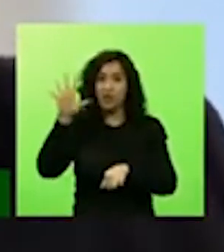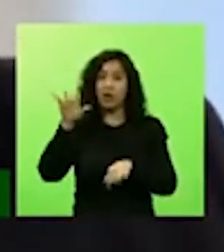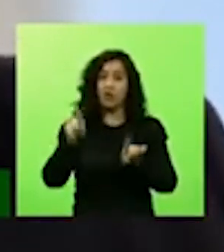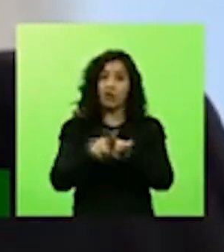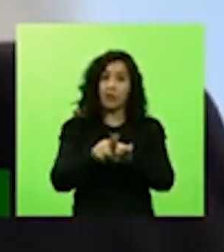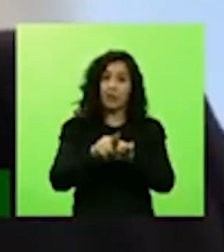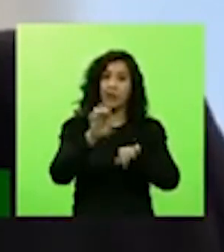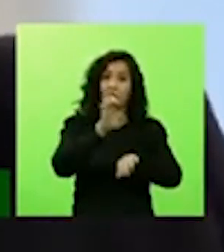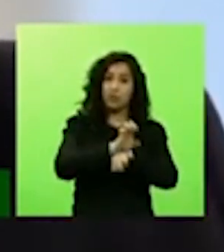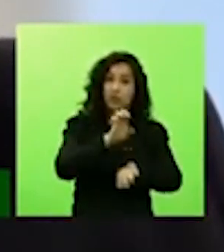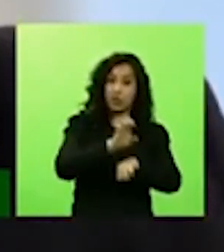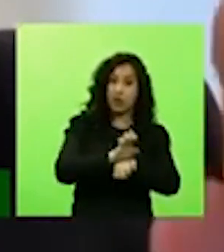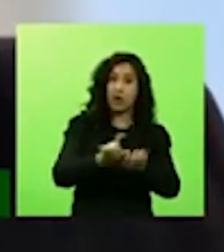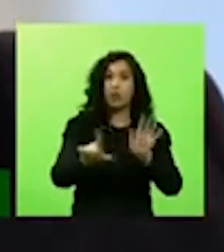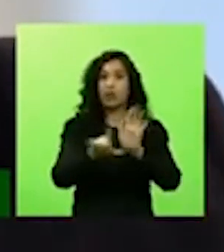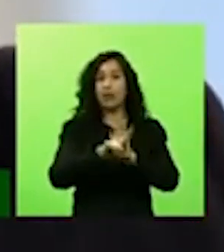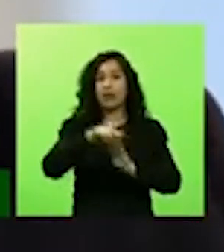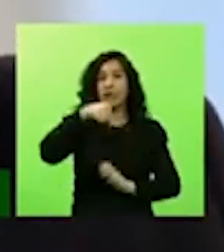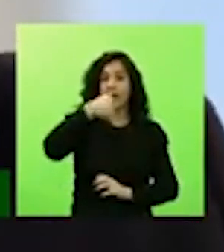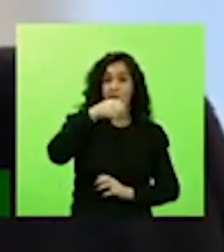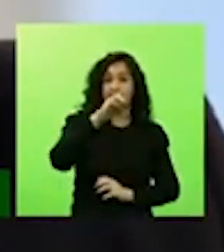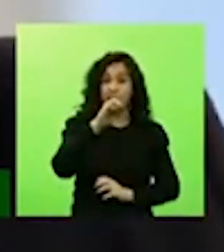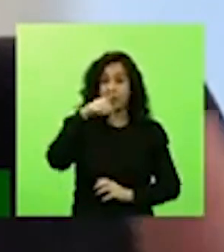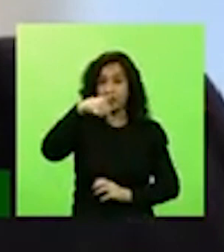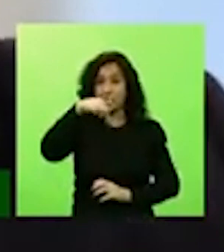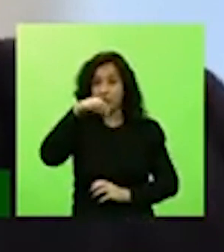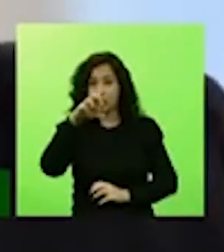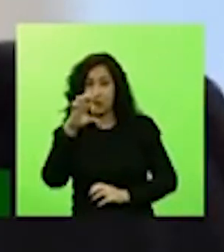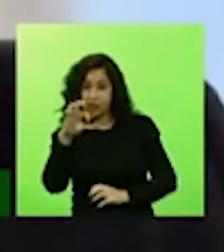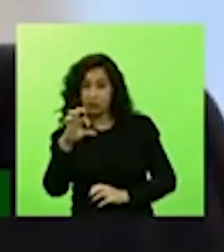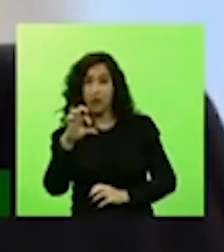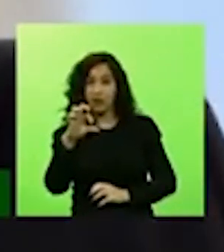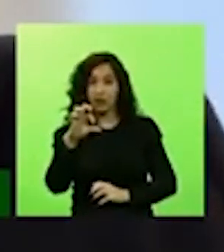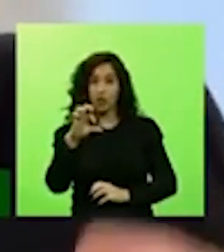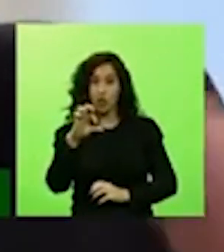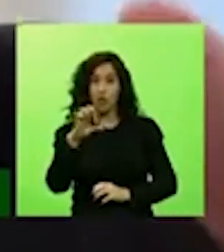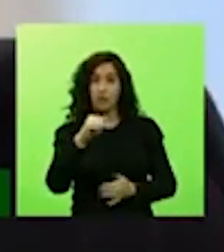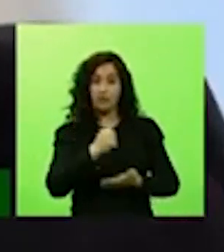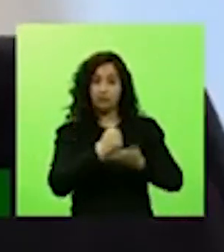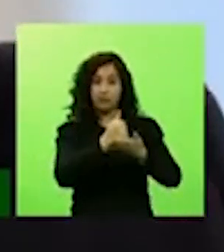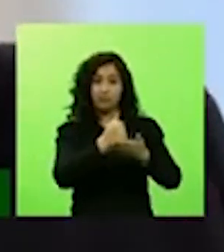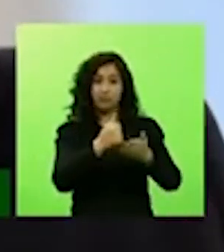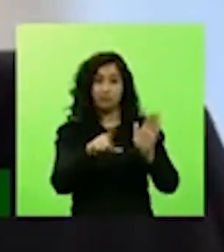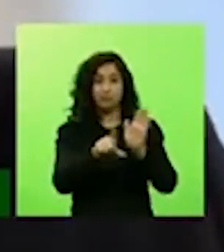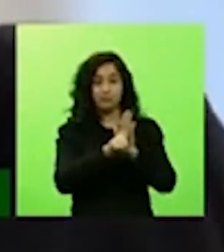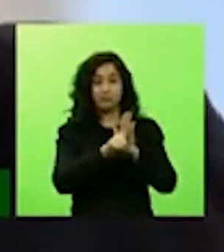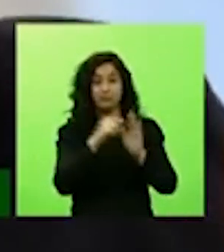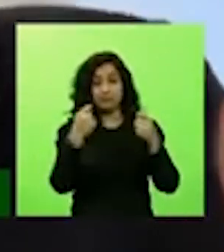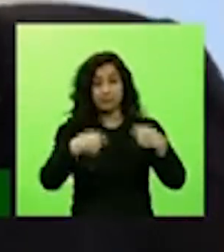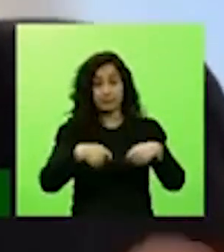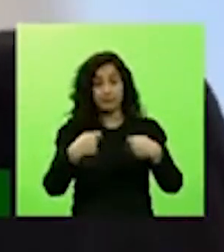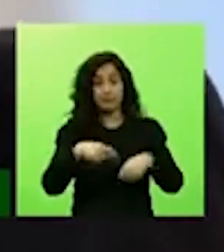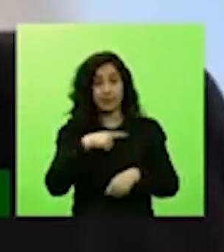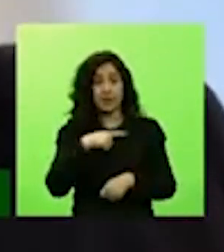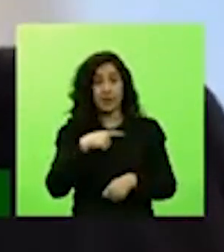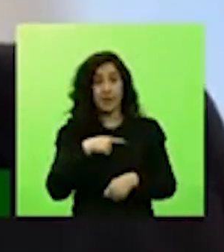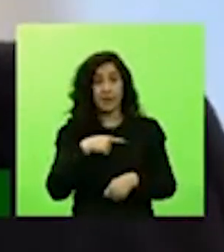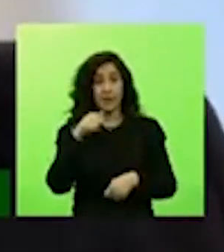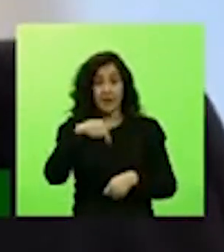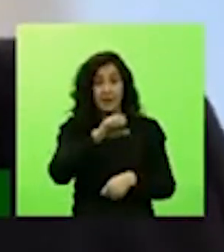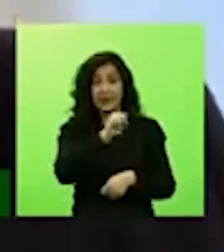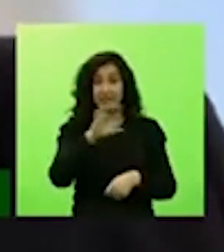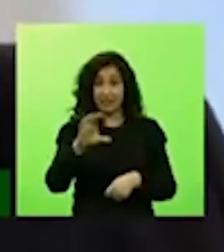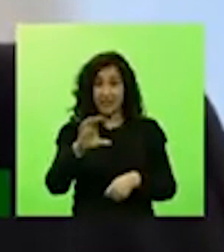Lei de 1079 assim determinam. E a Assembleia Legislativa, nesse momento histórico para Santa Catarina, não pode ser